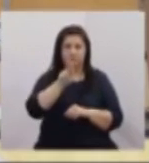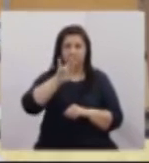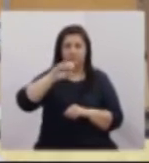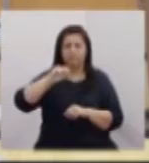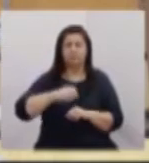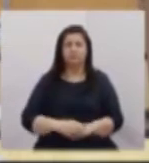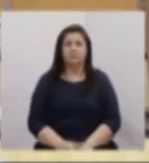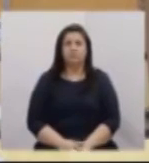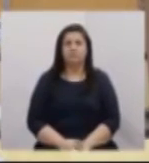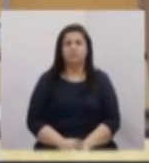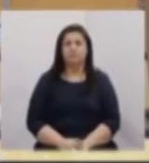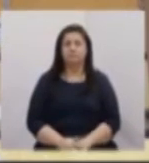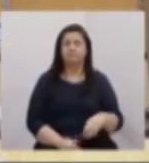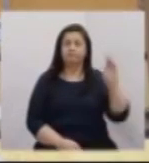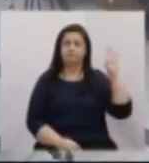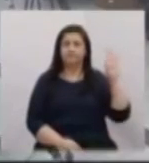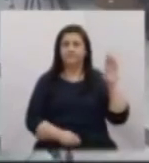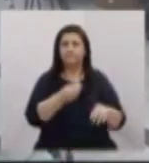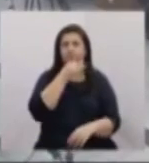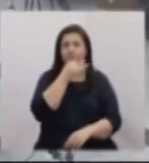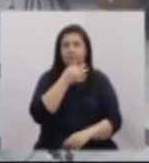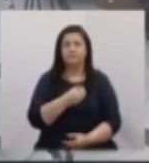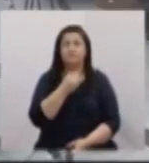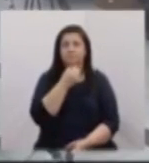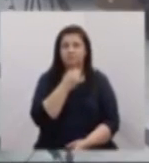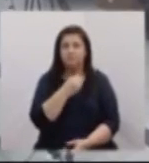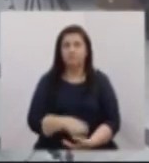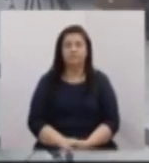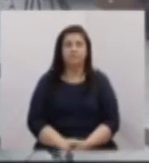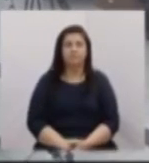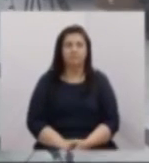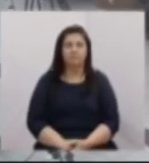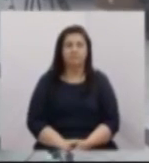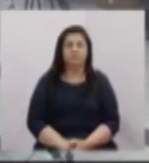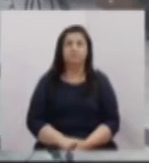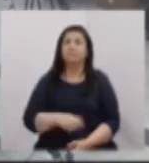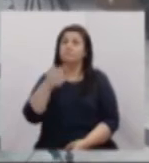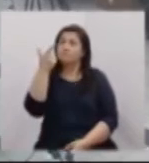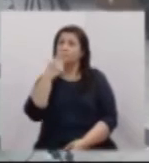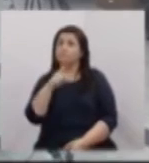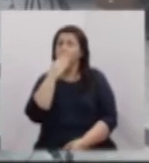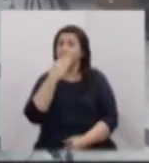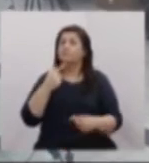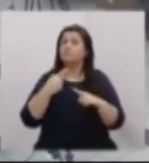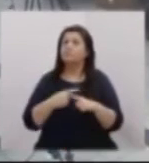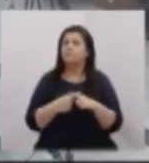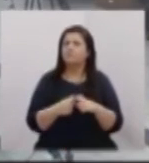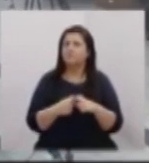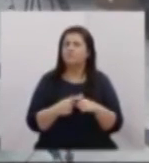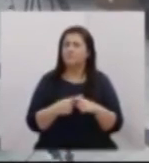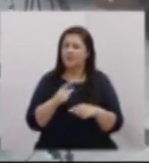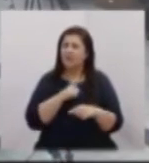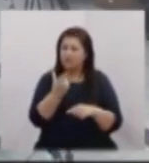Está em votação. Senhor presidente, esse é mais um pedido de informações que coloco para votação, no sentido de que algumas